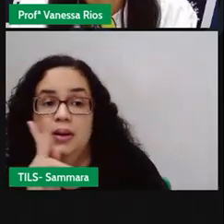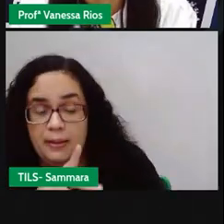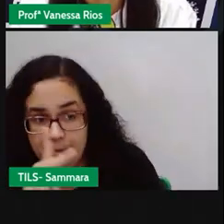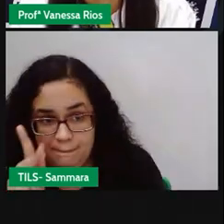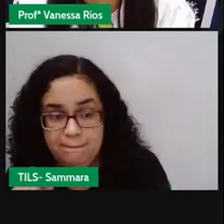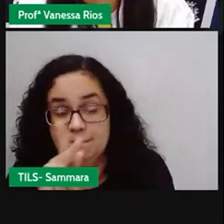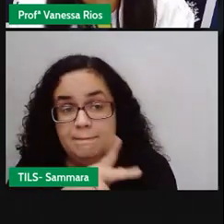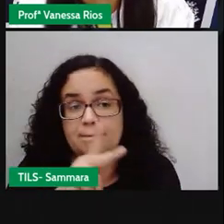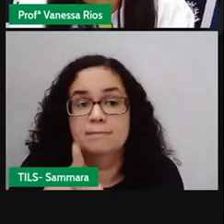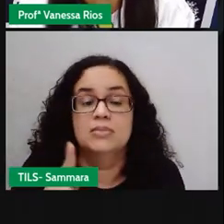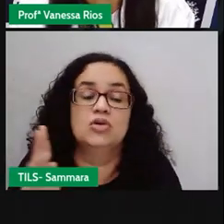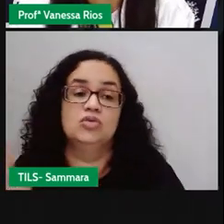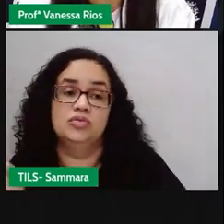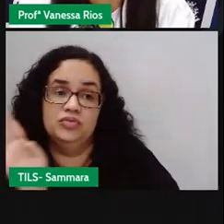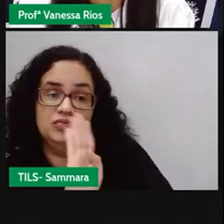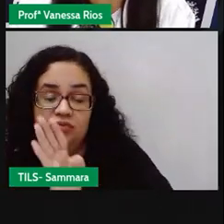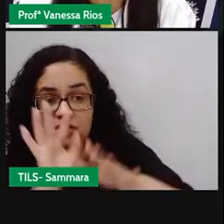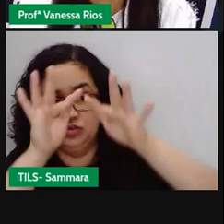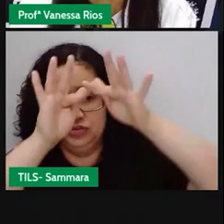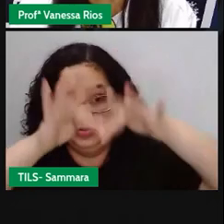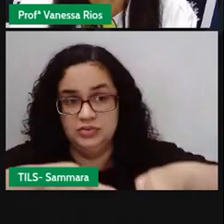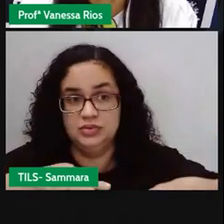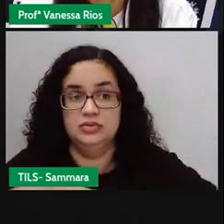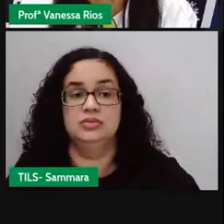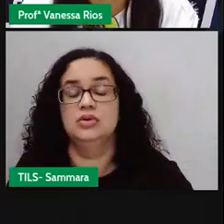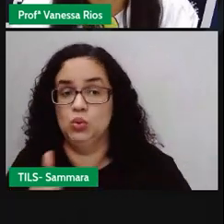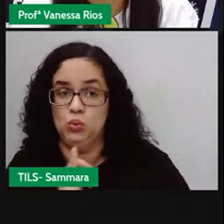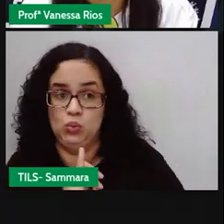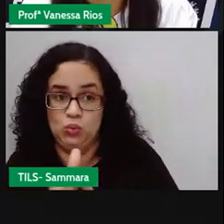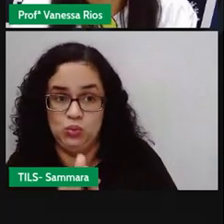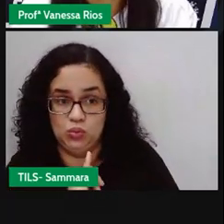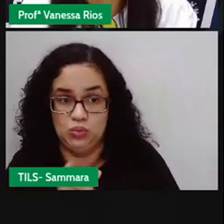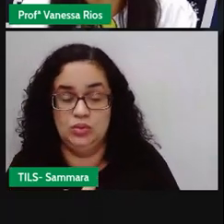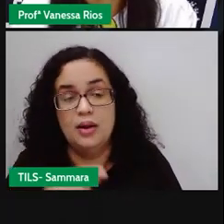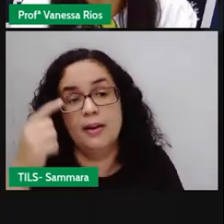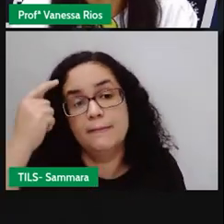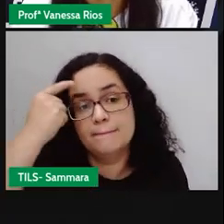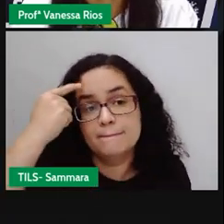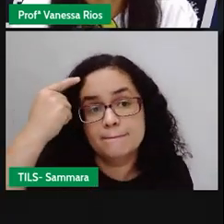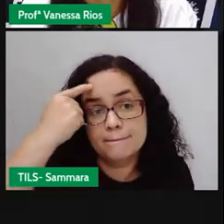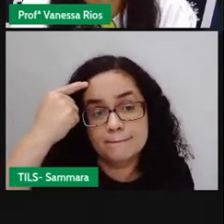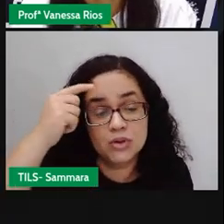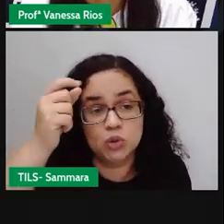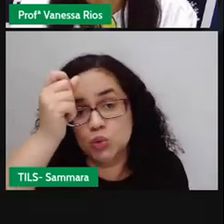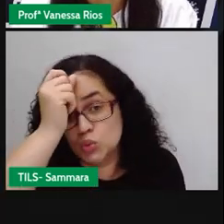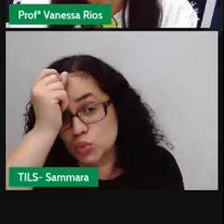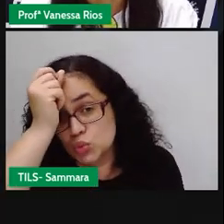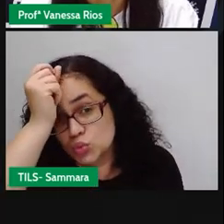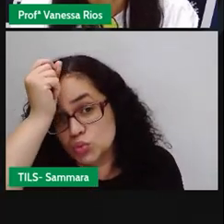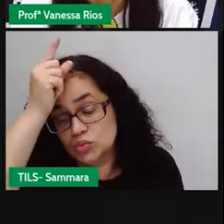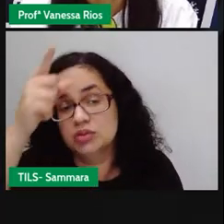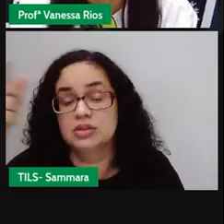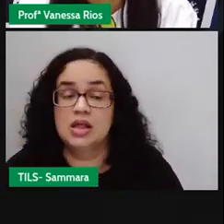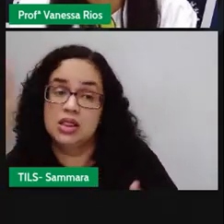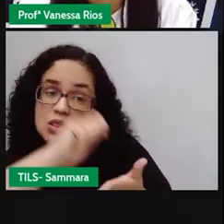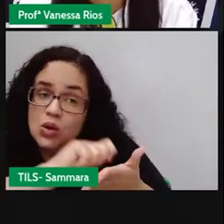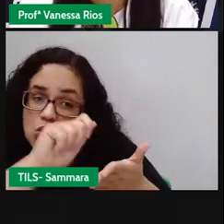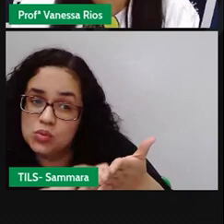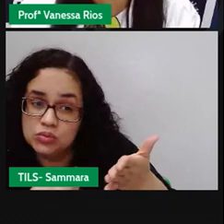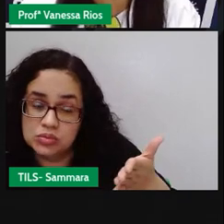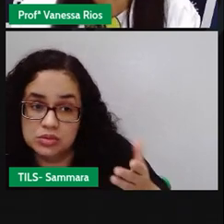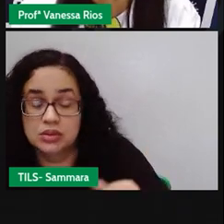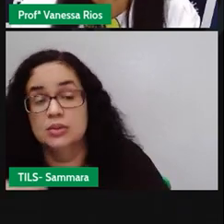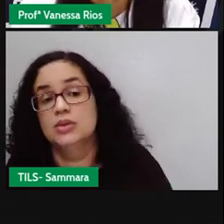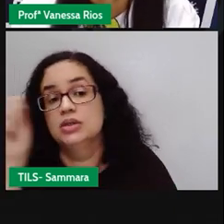dar, é fazer um final diferente para um conto popular. Então, pensem aí nas suas ideias, anote. Depois